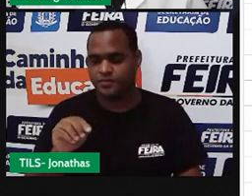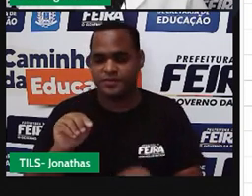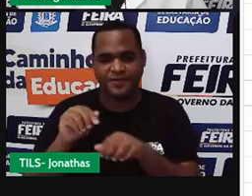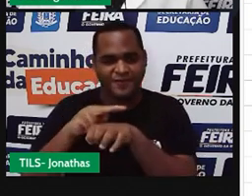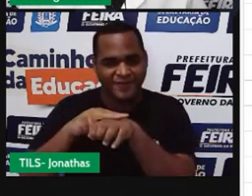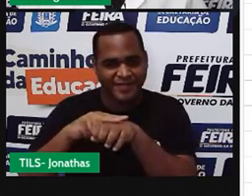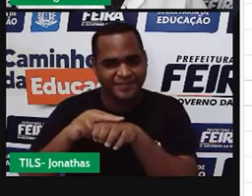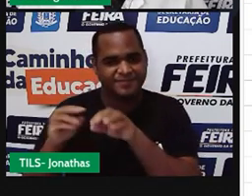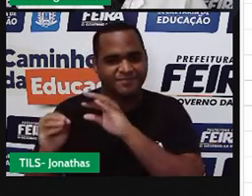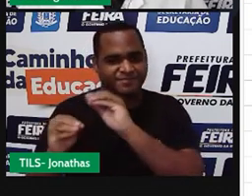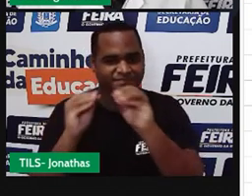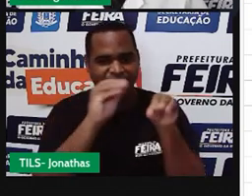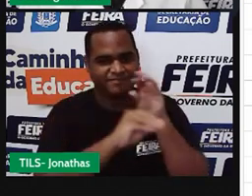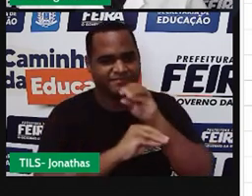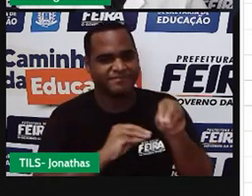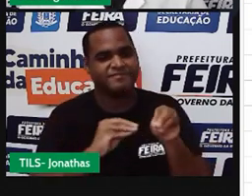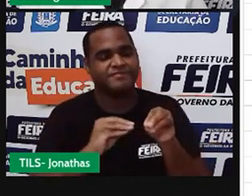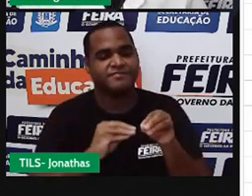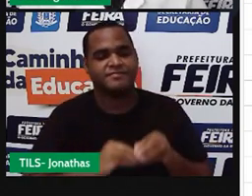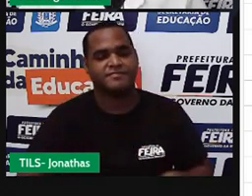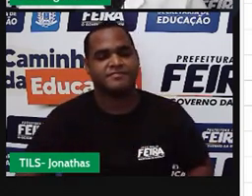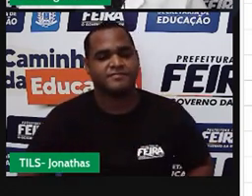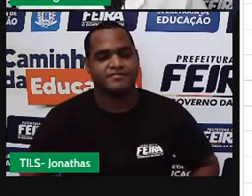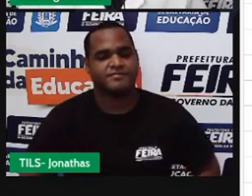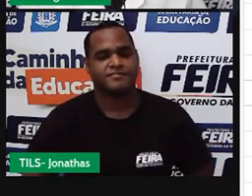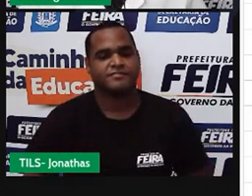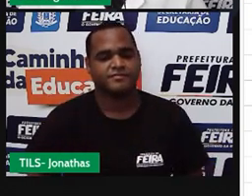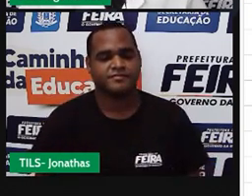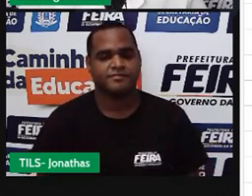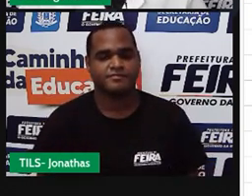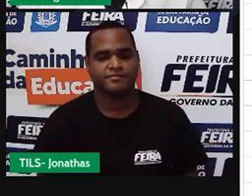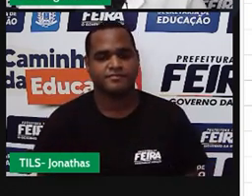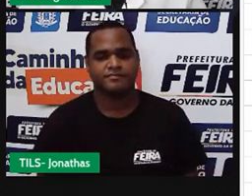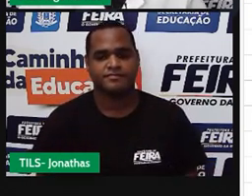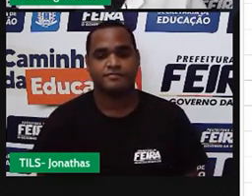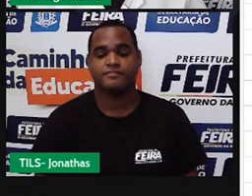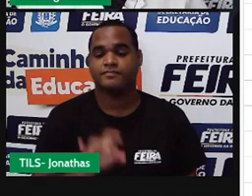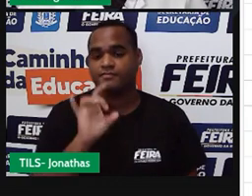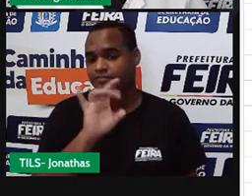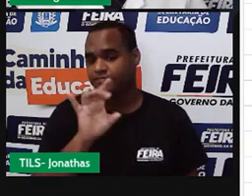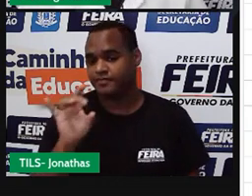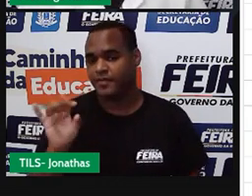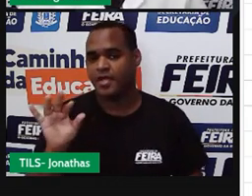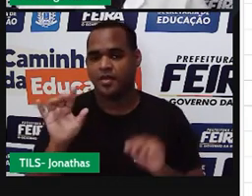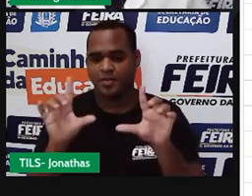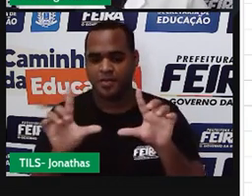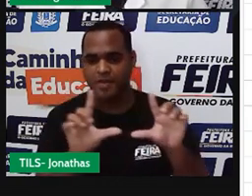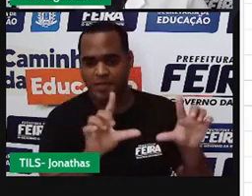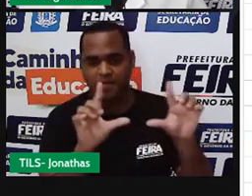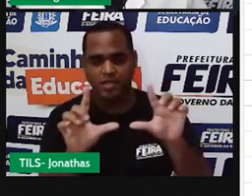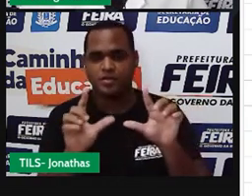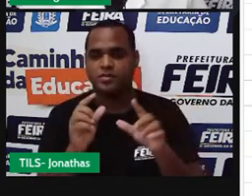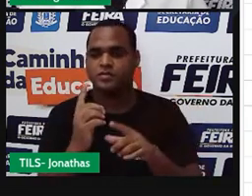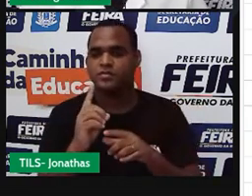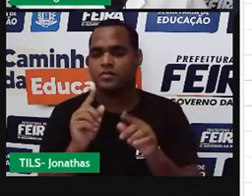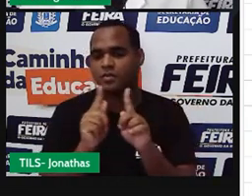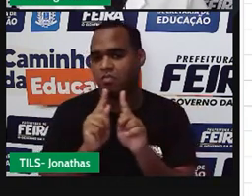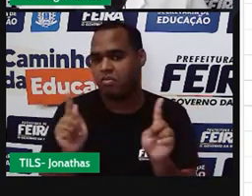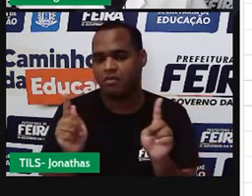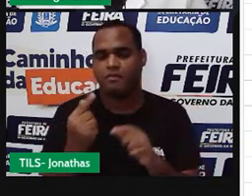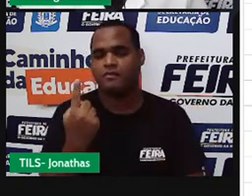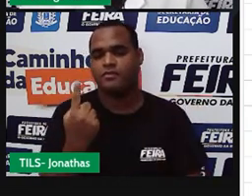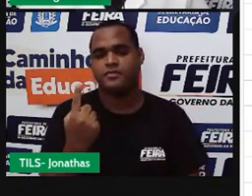oi olha só e como cada plaquinha ali tem um comprimento de um